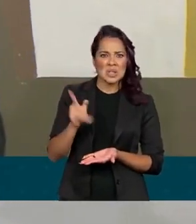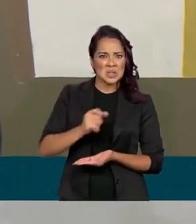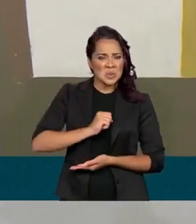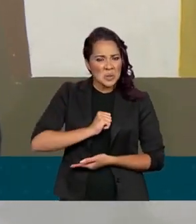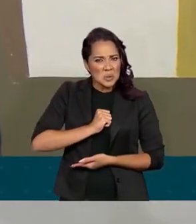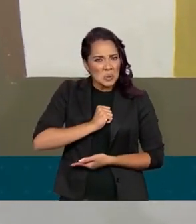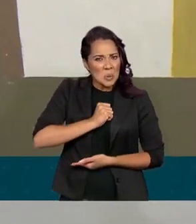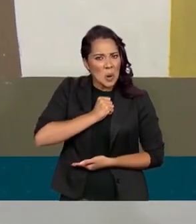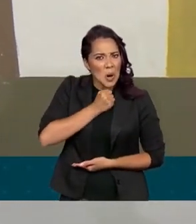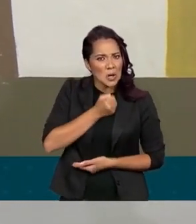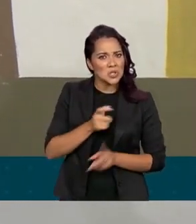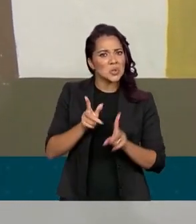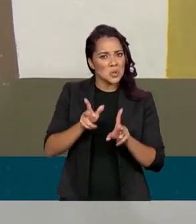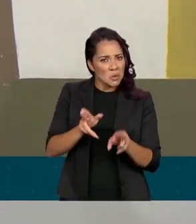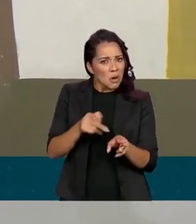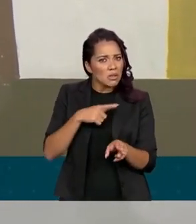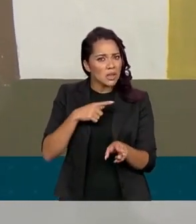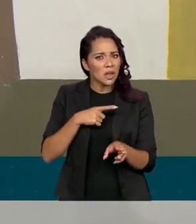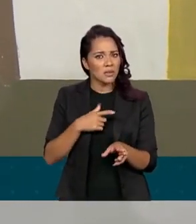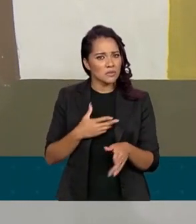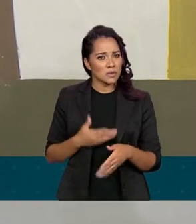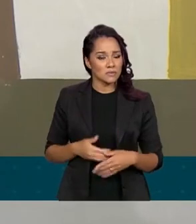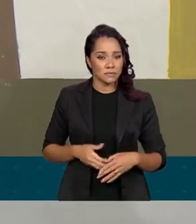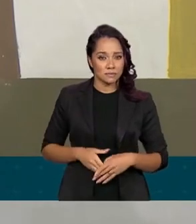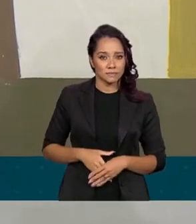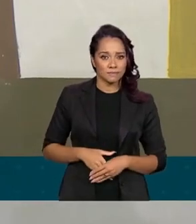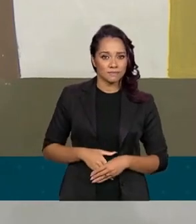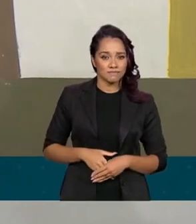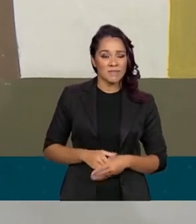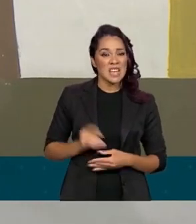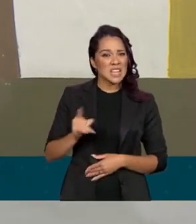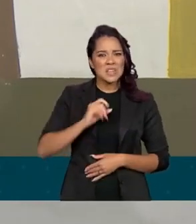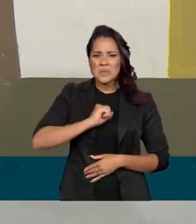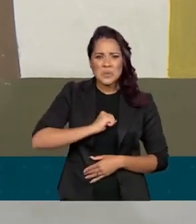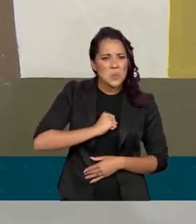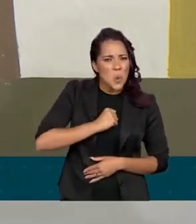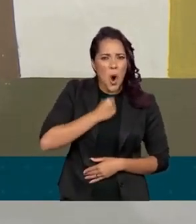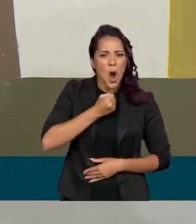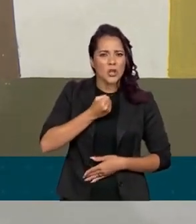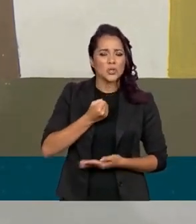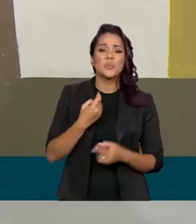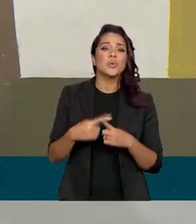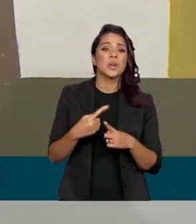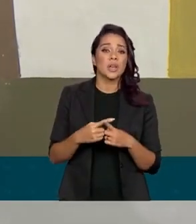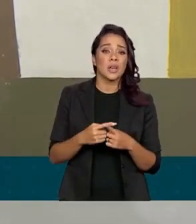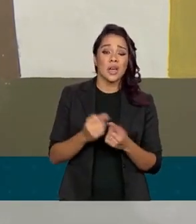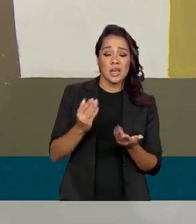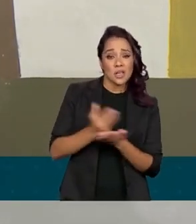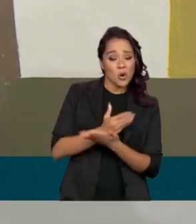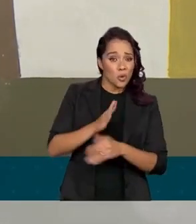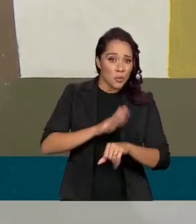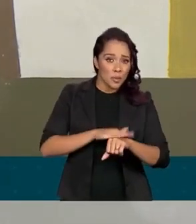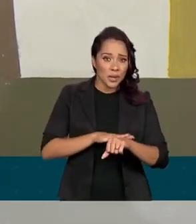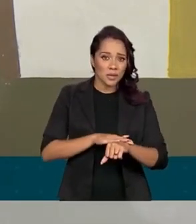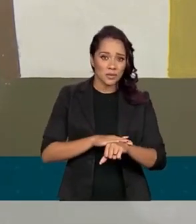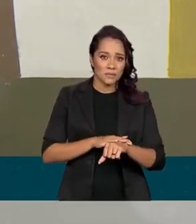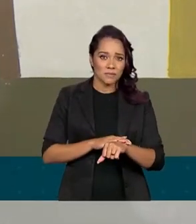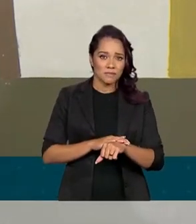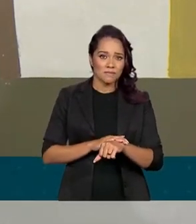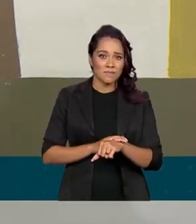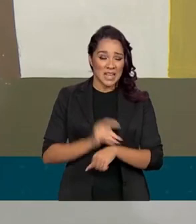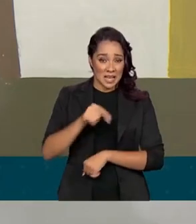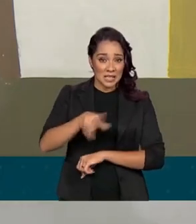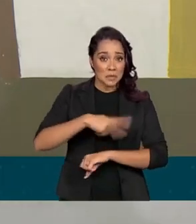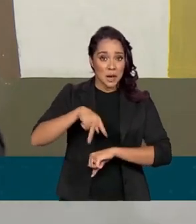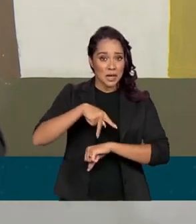ódio que ele foi tomado. E ele foi tomado pelo ódio porque, em algum momento,